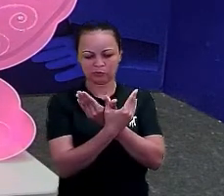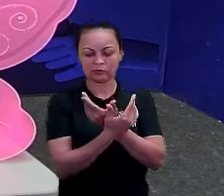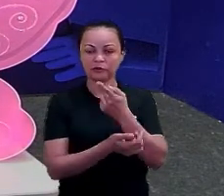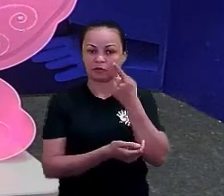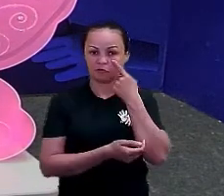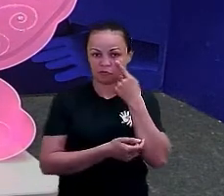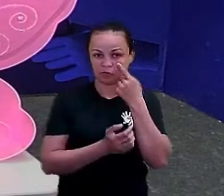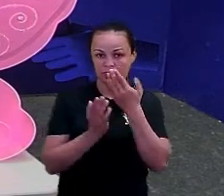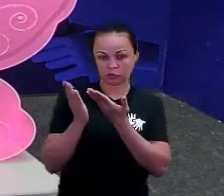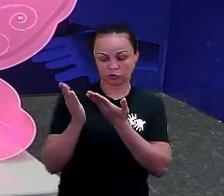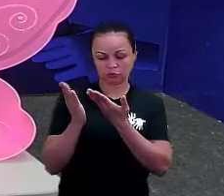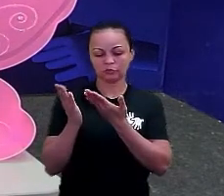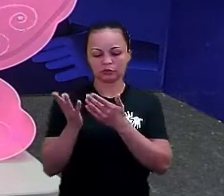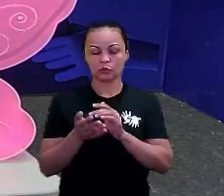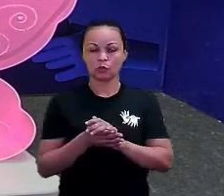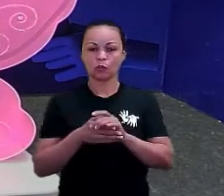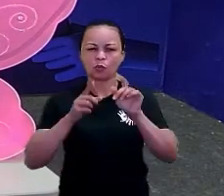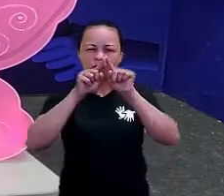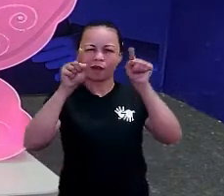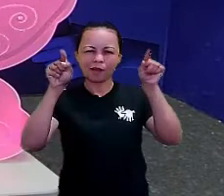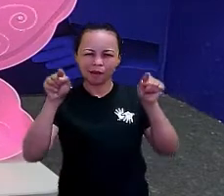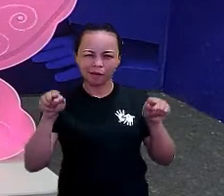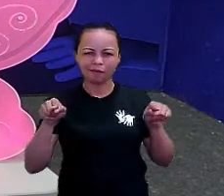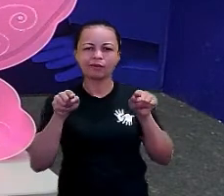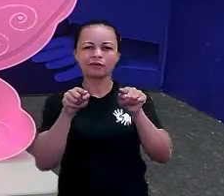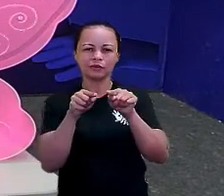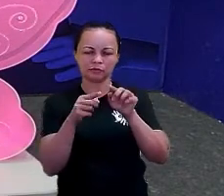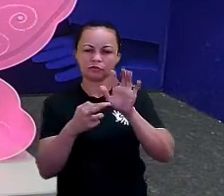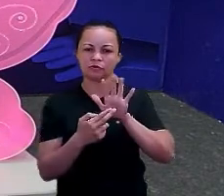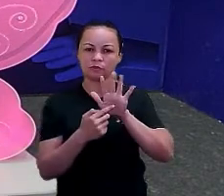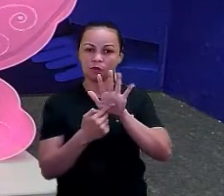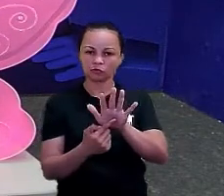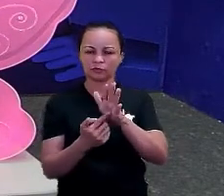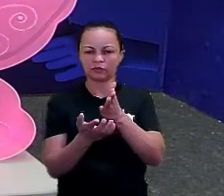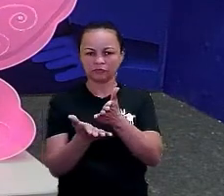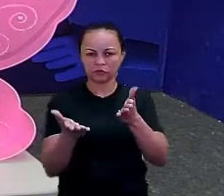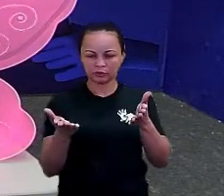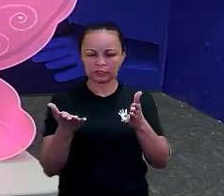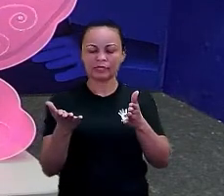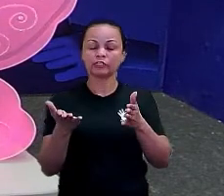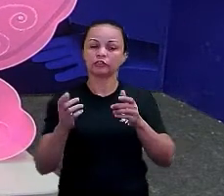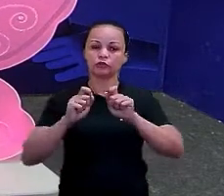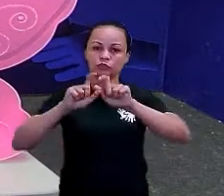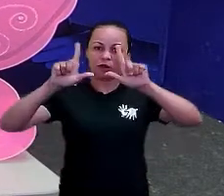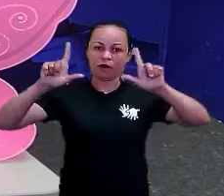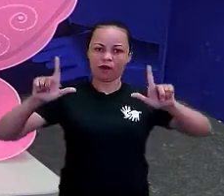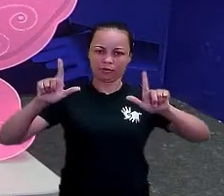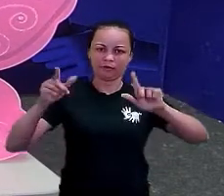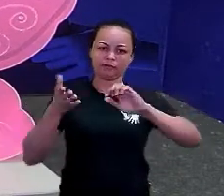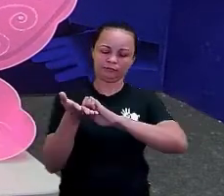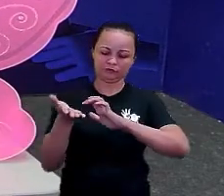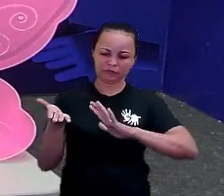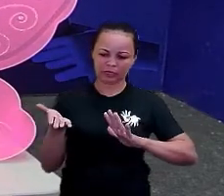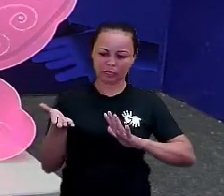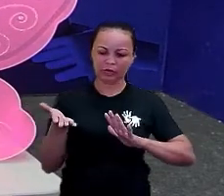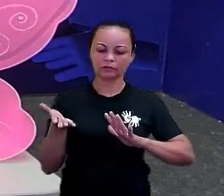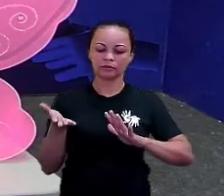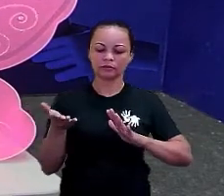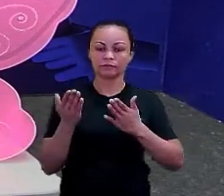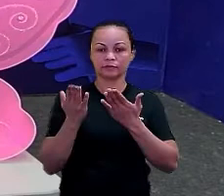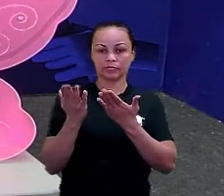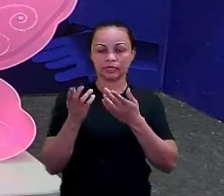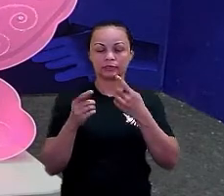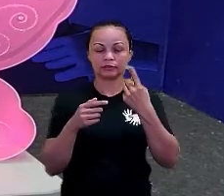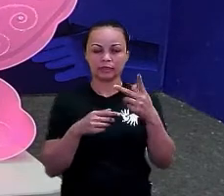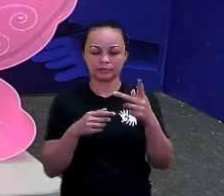vejam um retângulo aí que a gente mostrou lá no slide da atividade, mais ou menos desse tamanho.